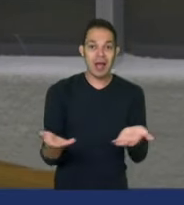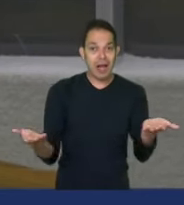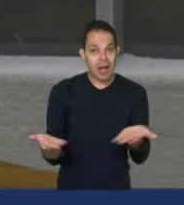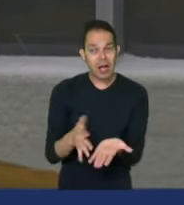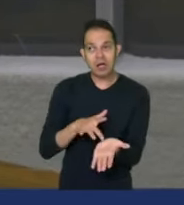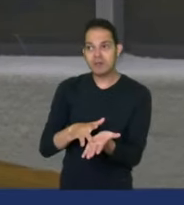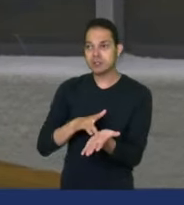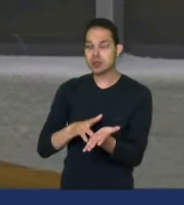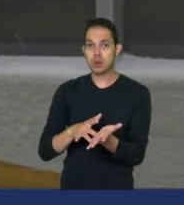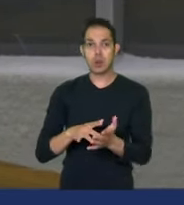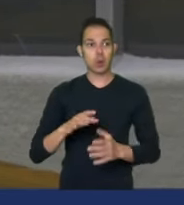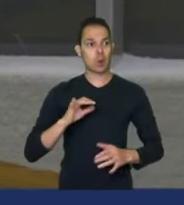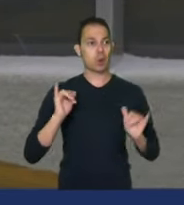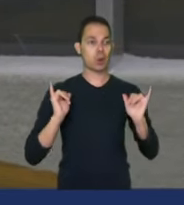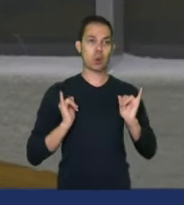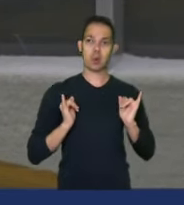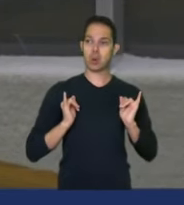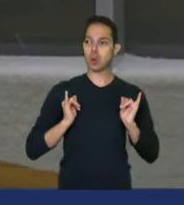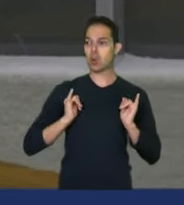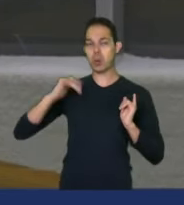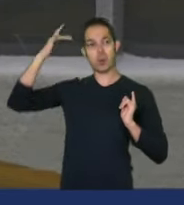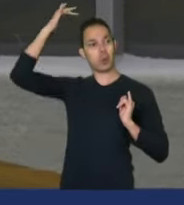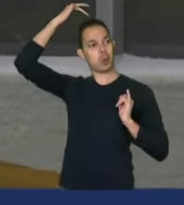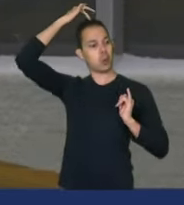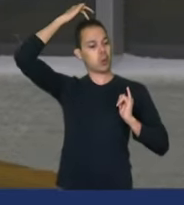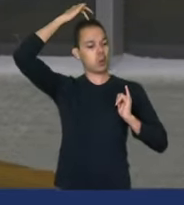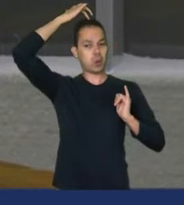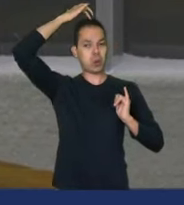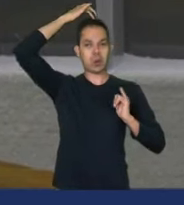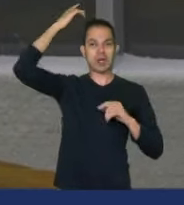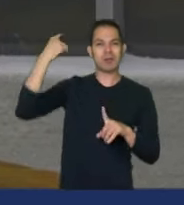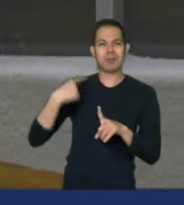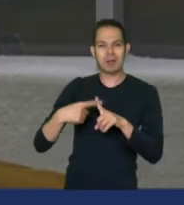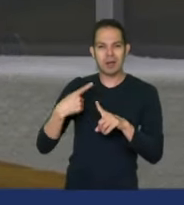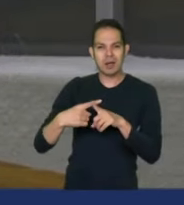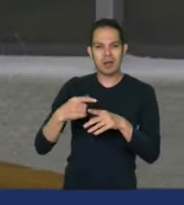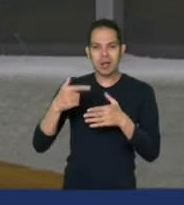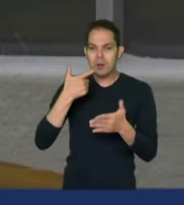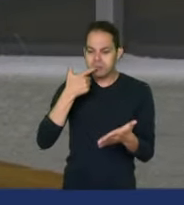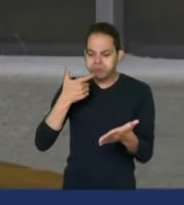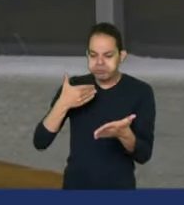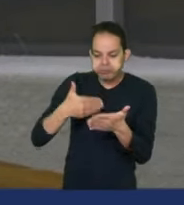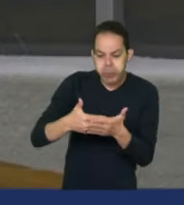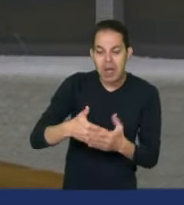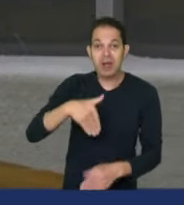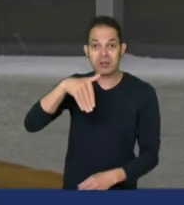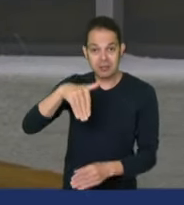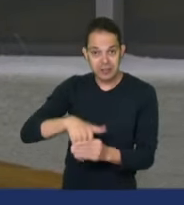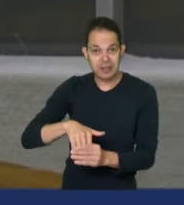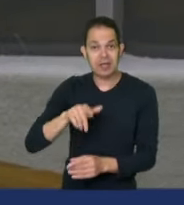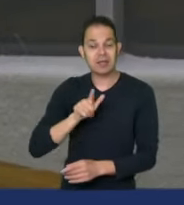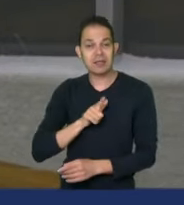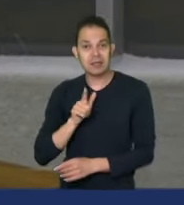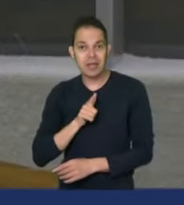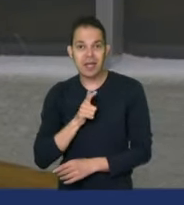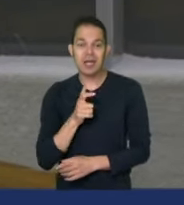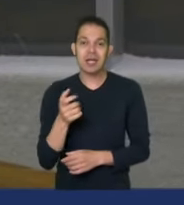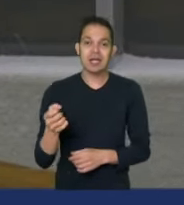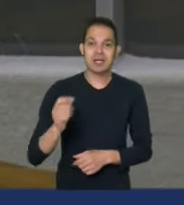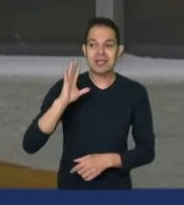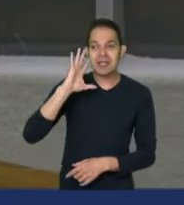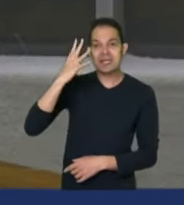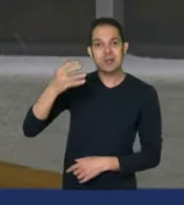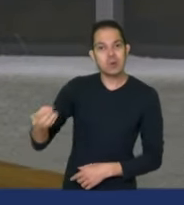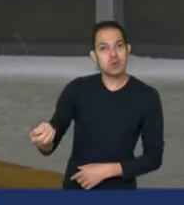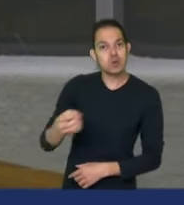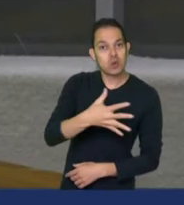eles. Porque estão à véspera de um calendário eleitoral, estão à véspera de uma nova decisão do povo